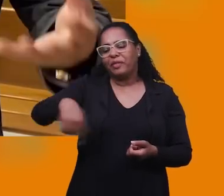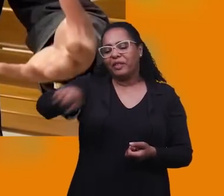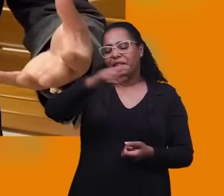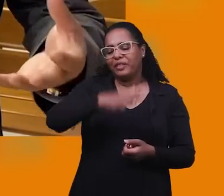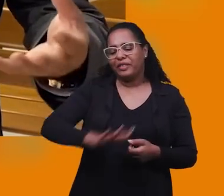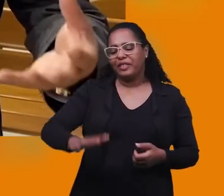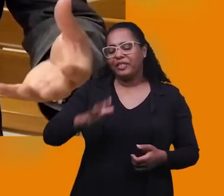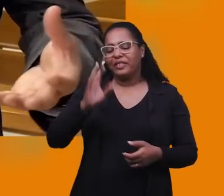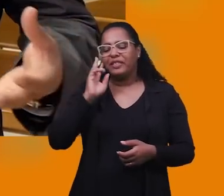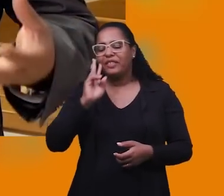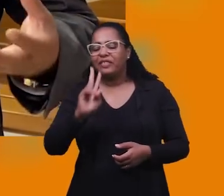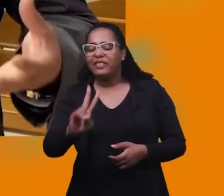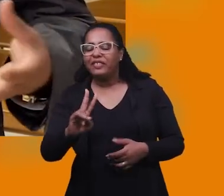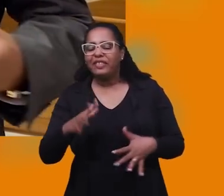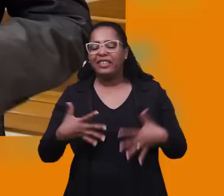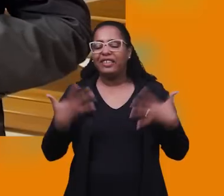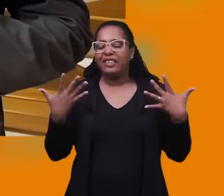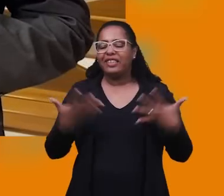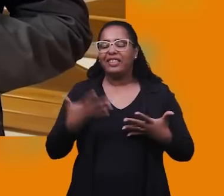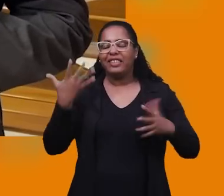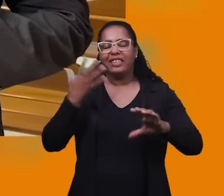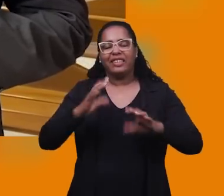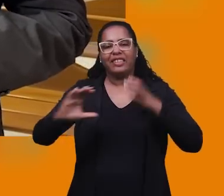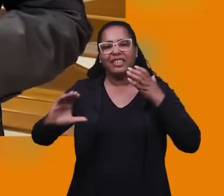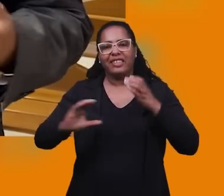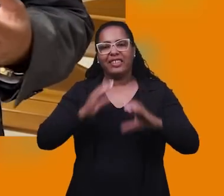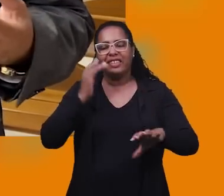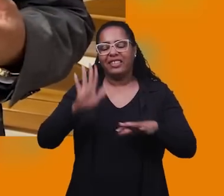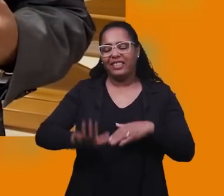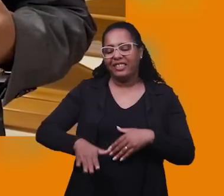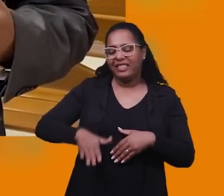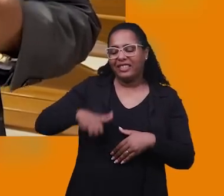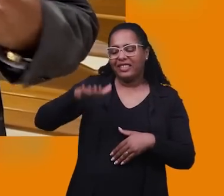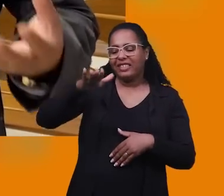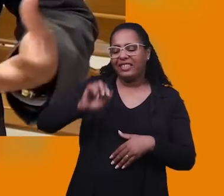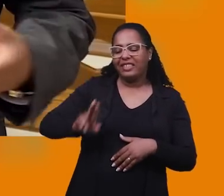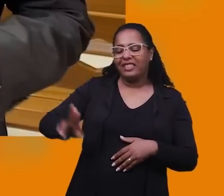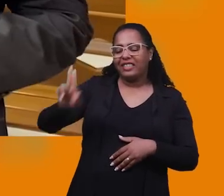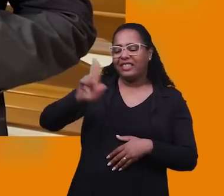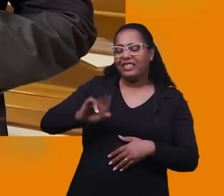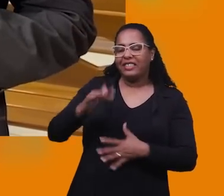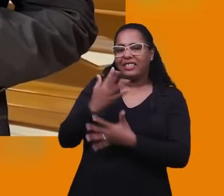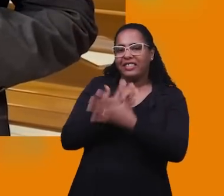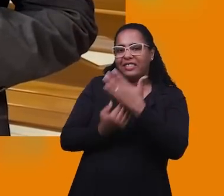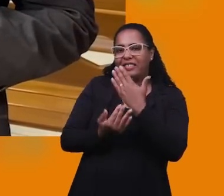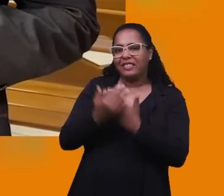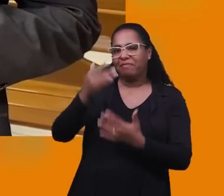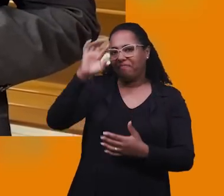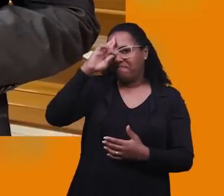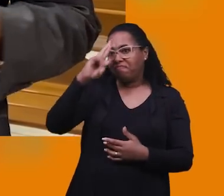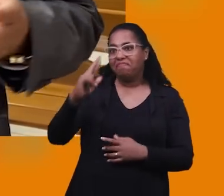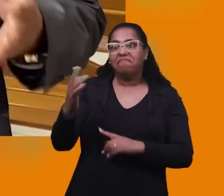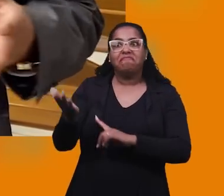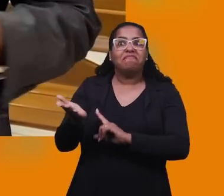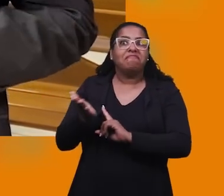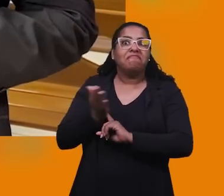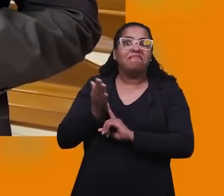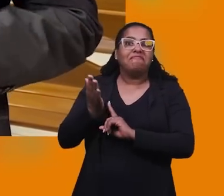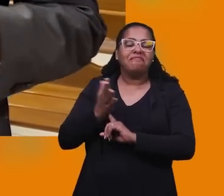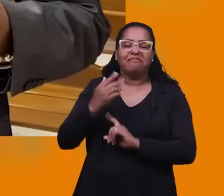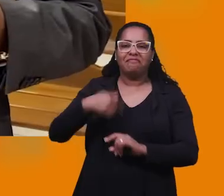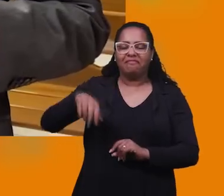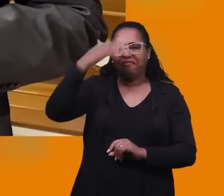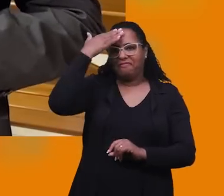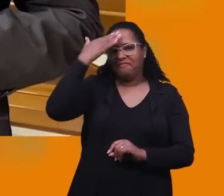nossas crianças alegres, cantando, sendo usadas pelo Senhor. Isso nos ajuda muito,